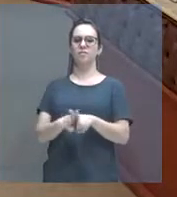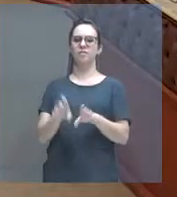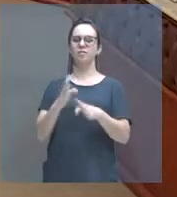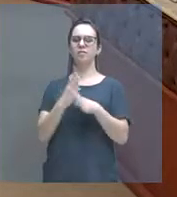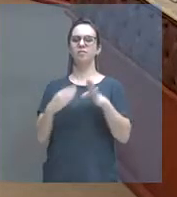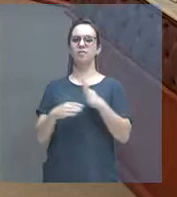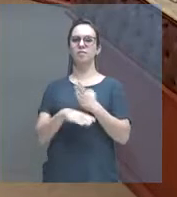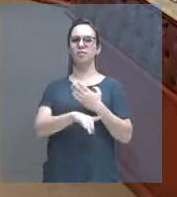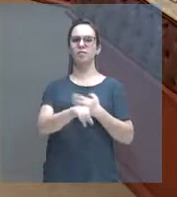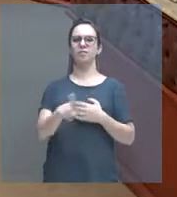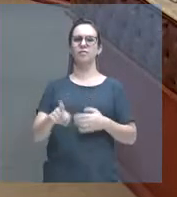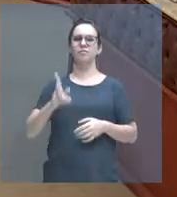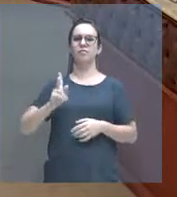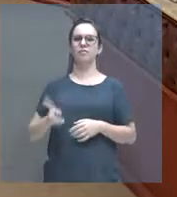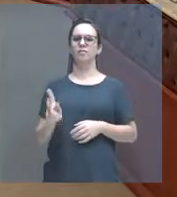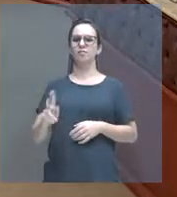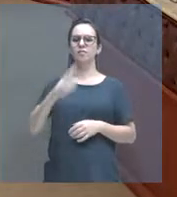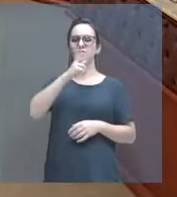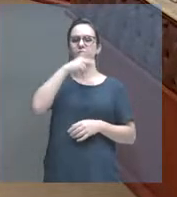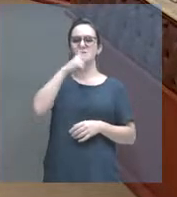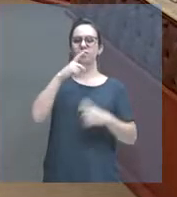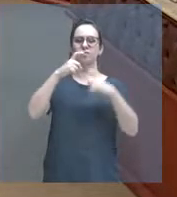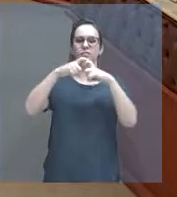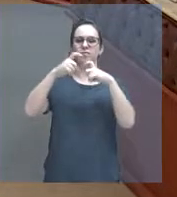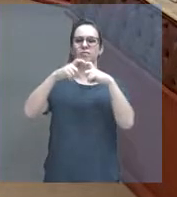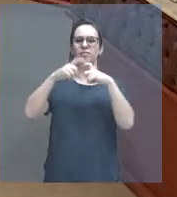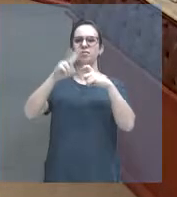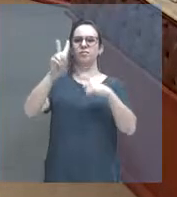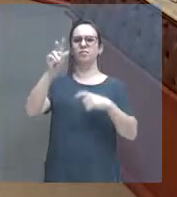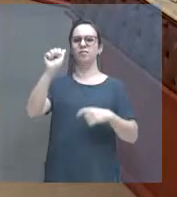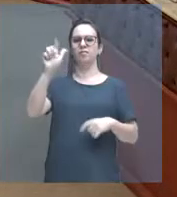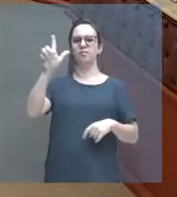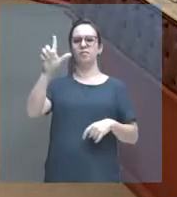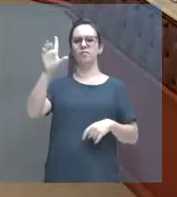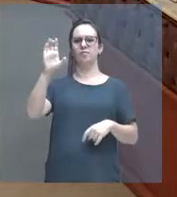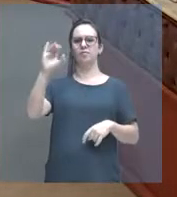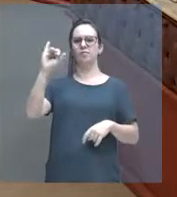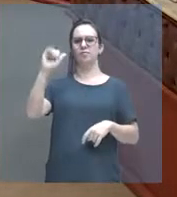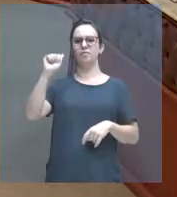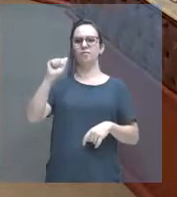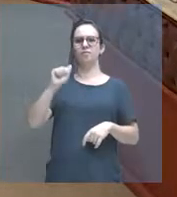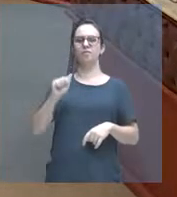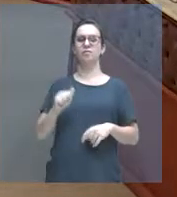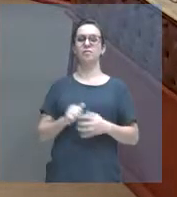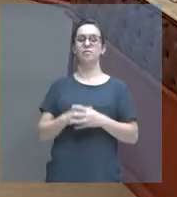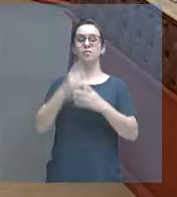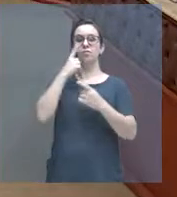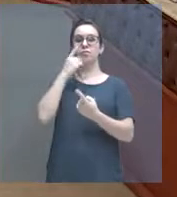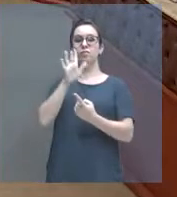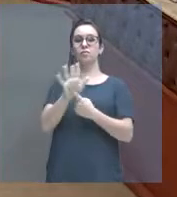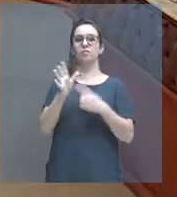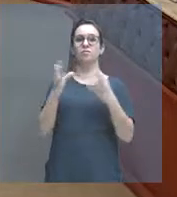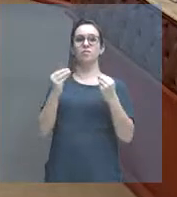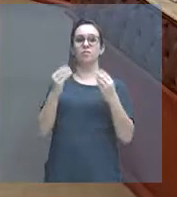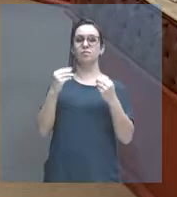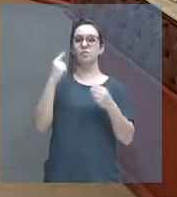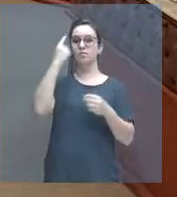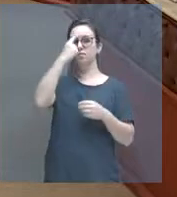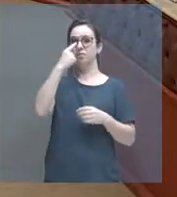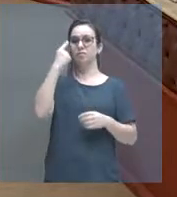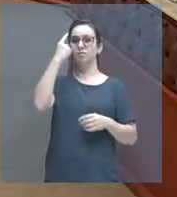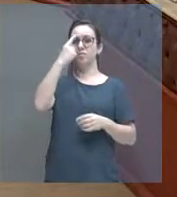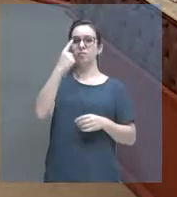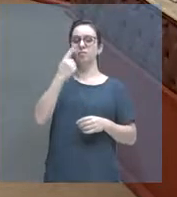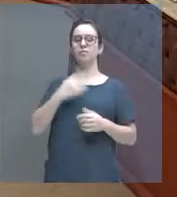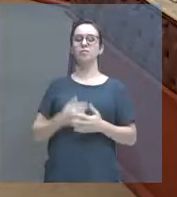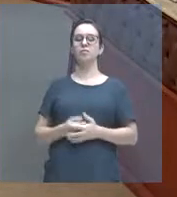Eu sempre falo que o Dr. Valcir é mais do que um irmão, porque cuida muito do olho do meu pai. Cuida, assim,